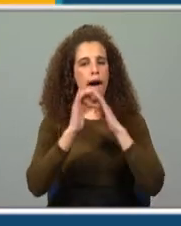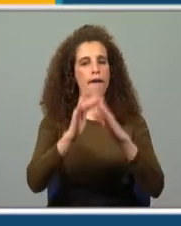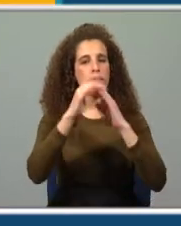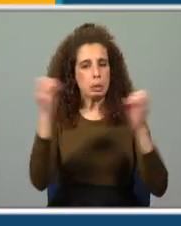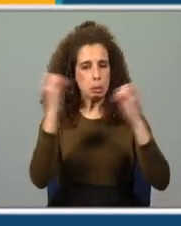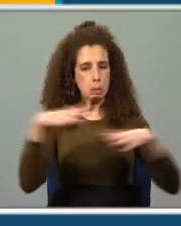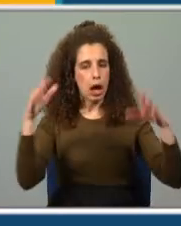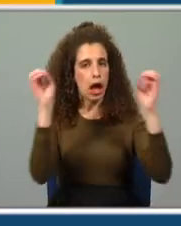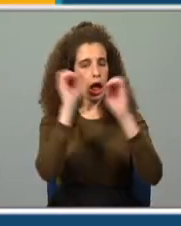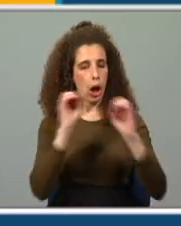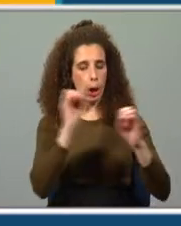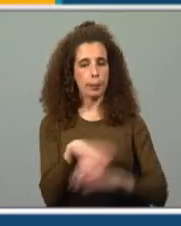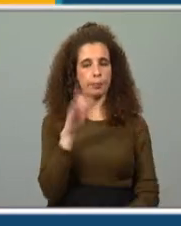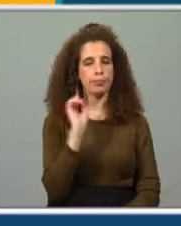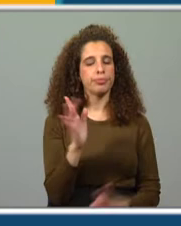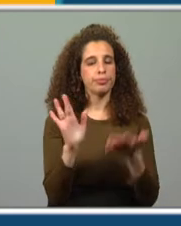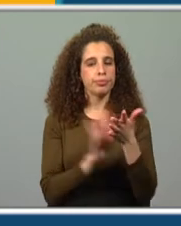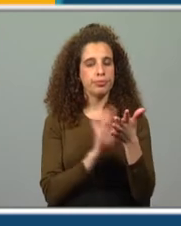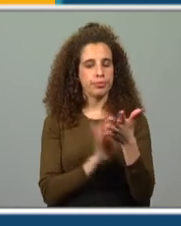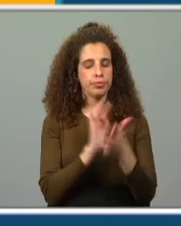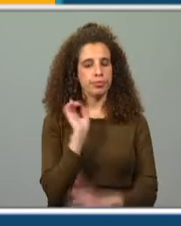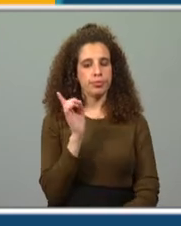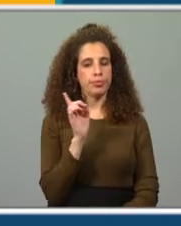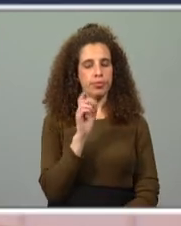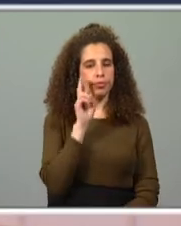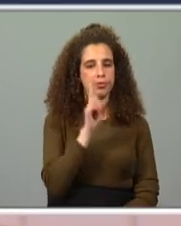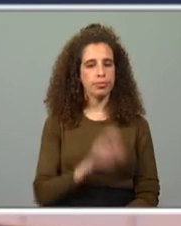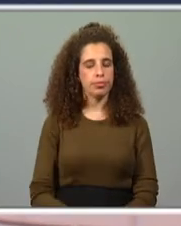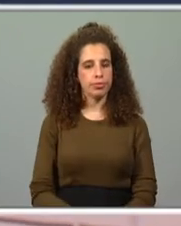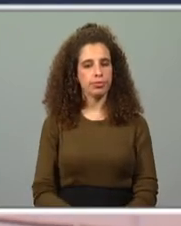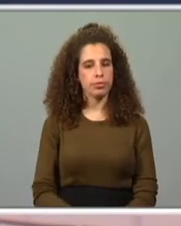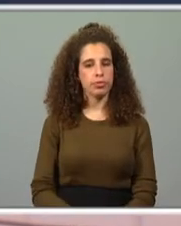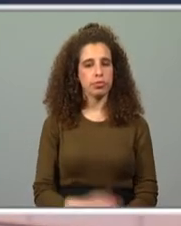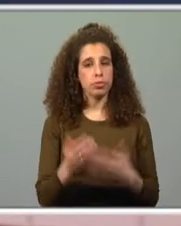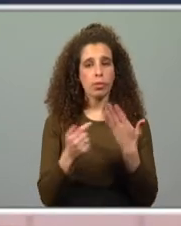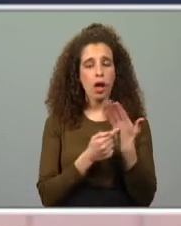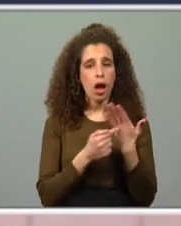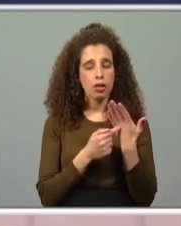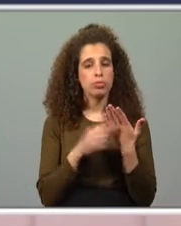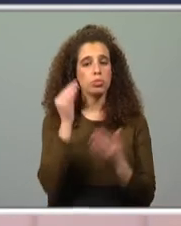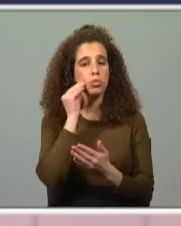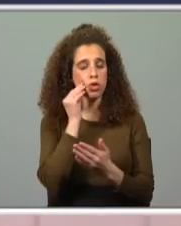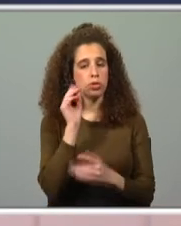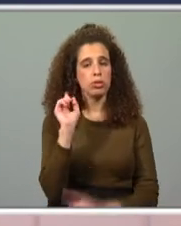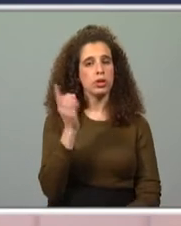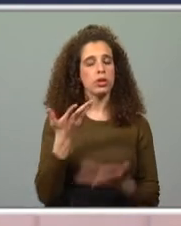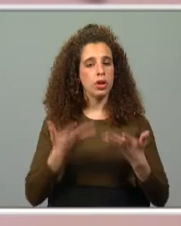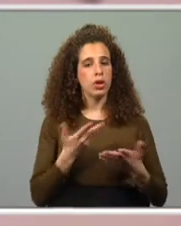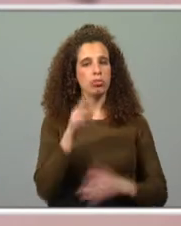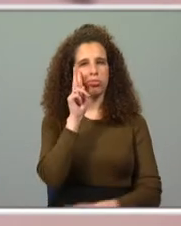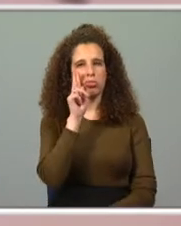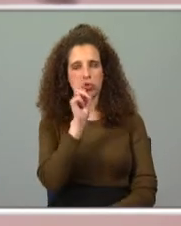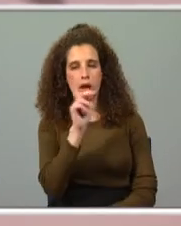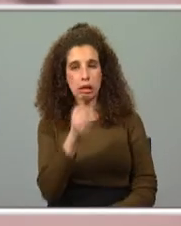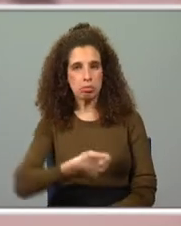aqui o livro, para vocês verem como é que é a capa deste livro e vamos agora observá-la